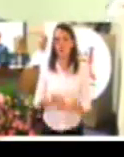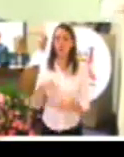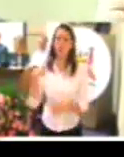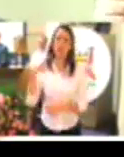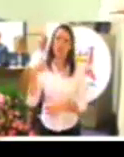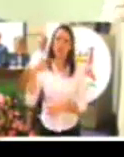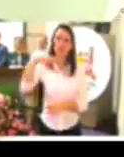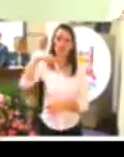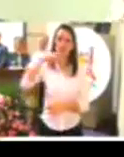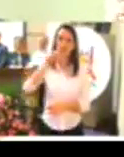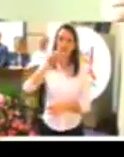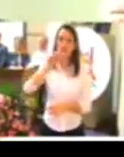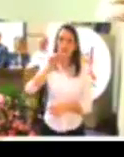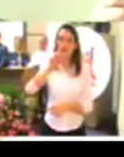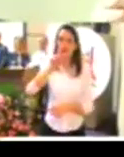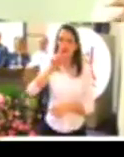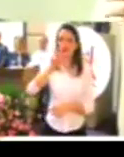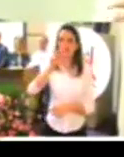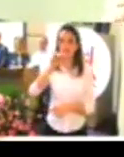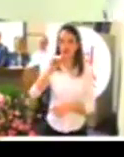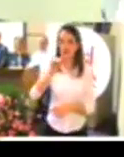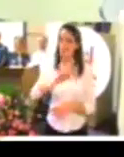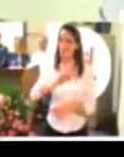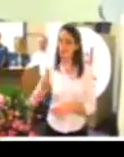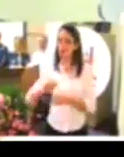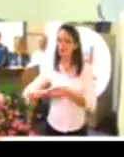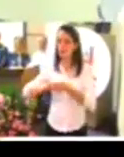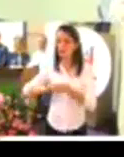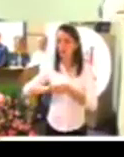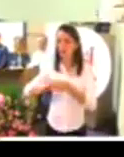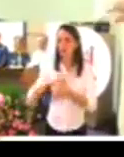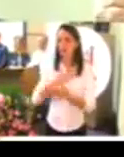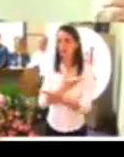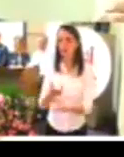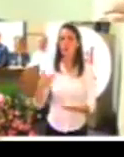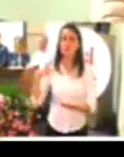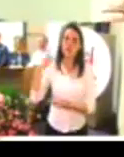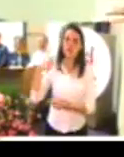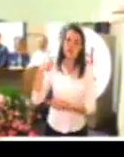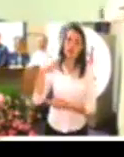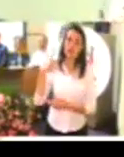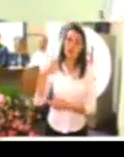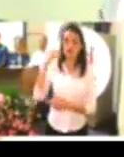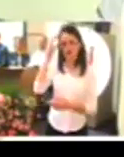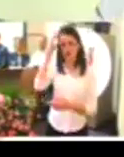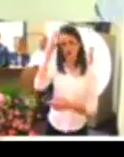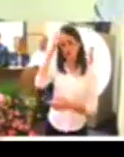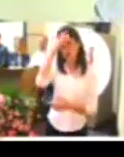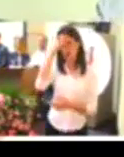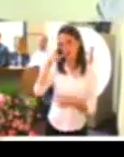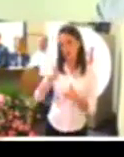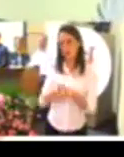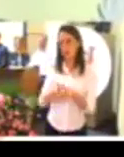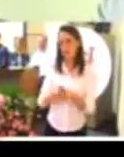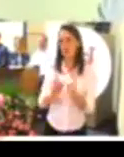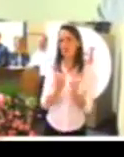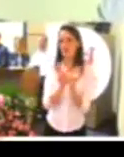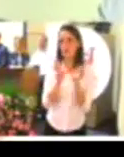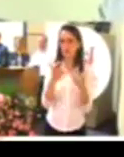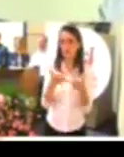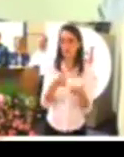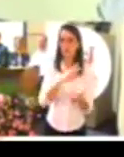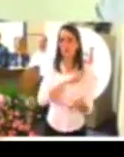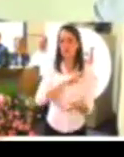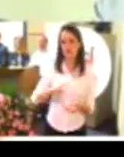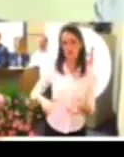Ao vereador Moacir Dajori, em seu nome, vereador, cumprimentar a todos os vereadores da Câmara Municipal de Criciúma e das outras